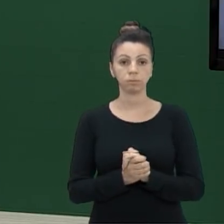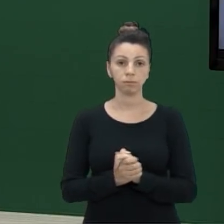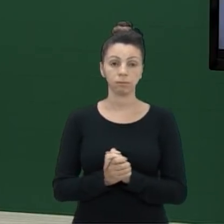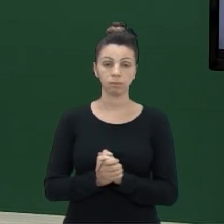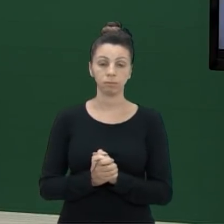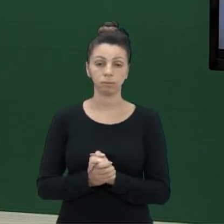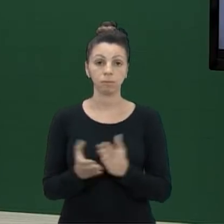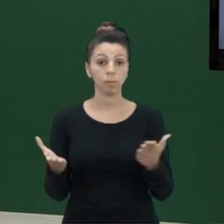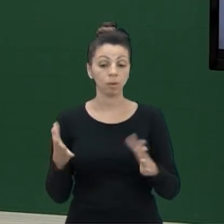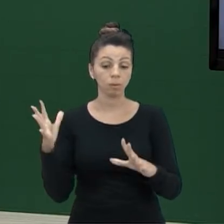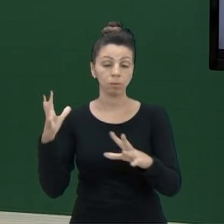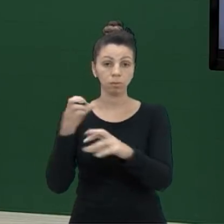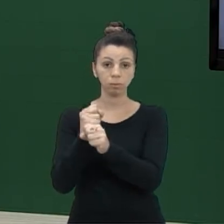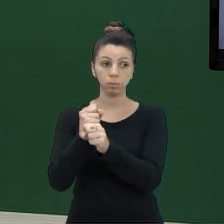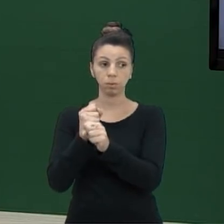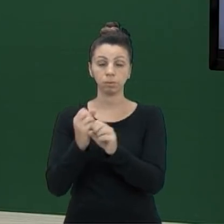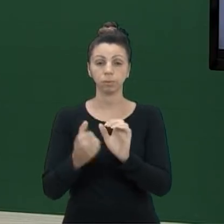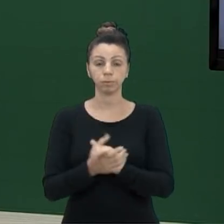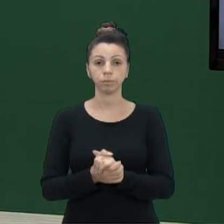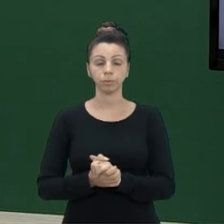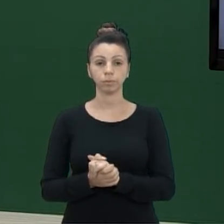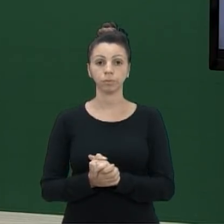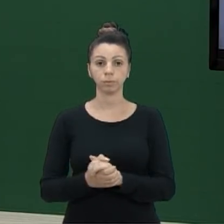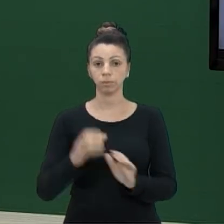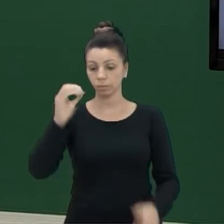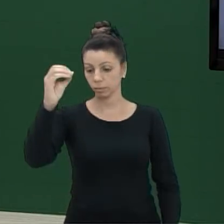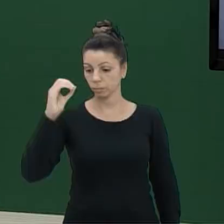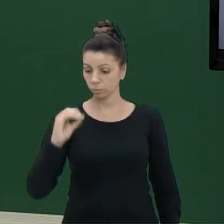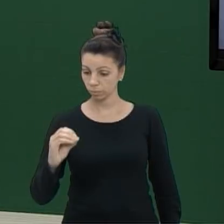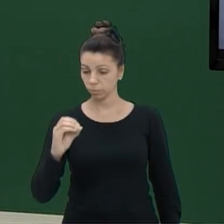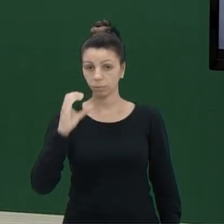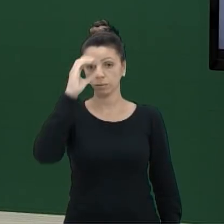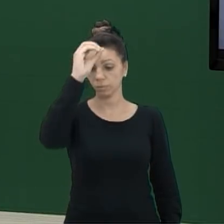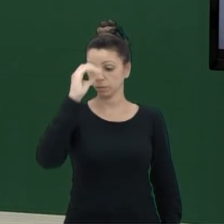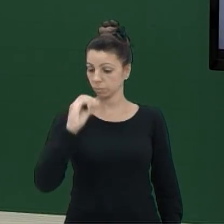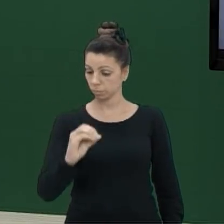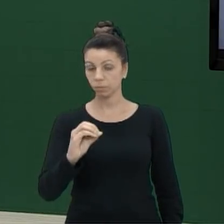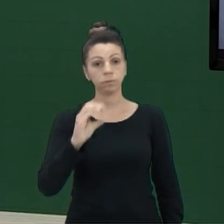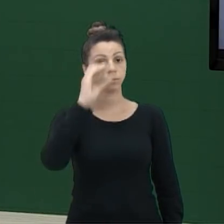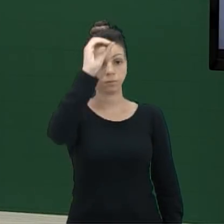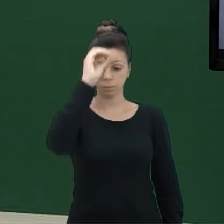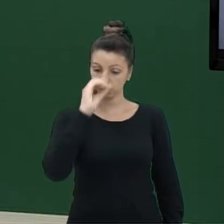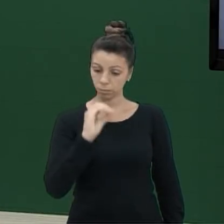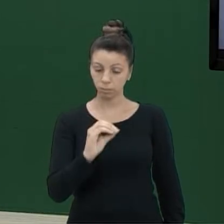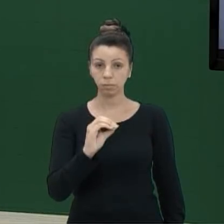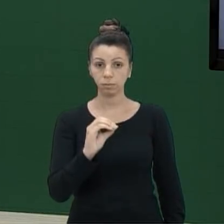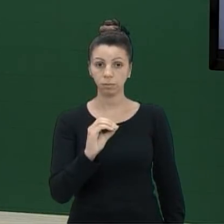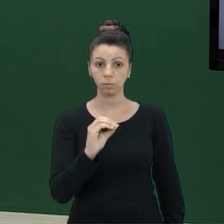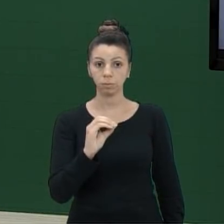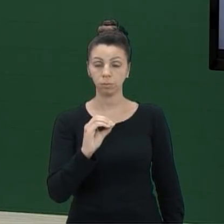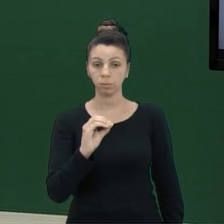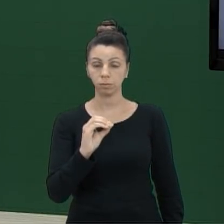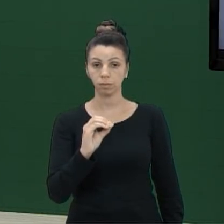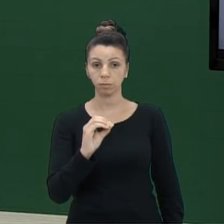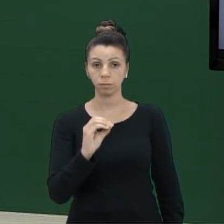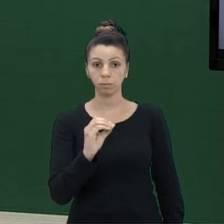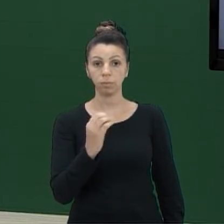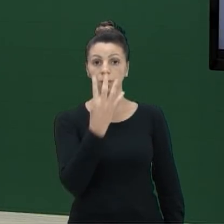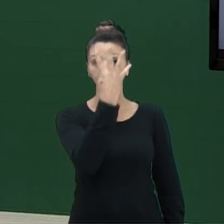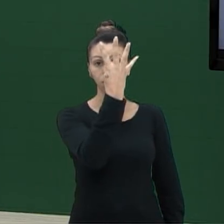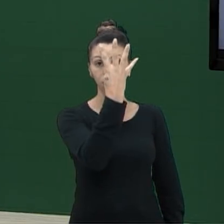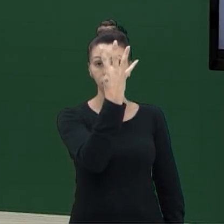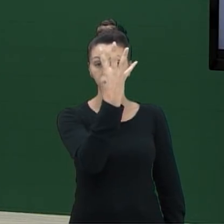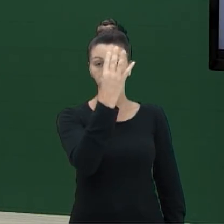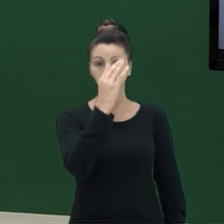Agora basta somar. O 0 abaixa, o 0 abaixa, o 0 abaixa. O 4 mais 0,